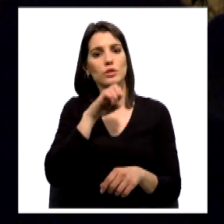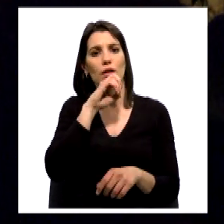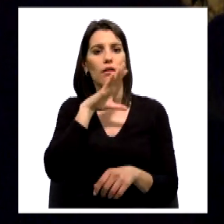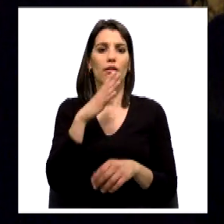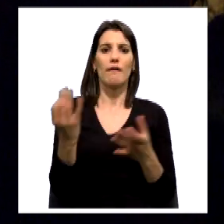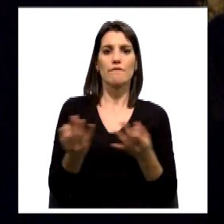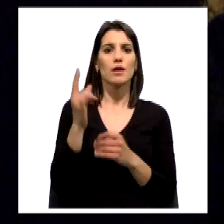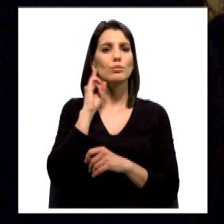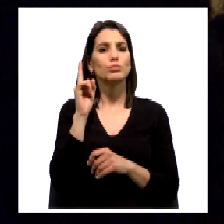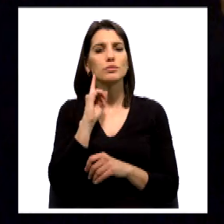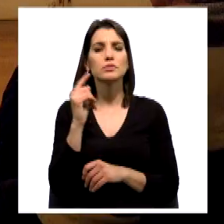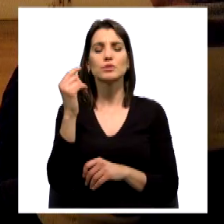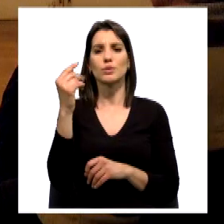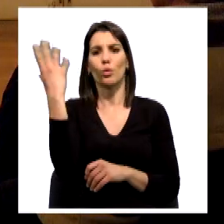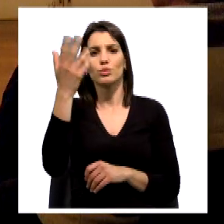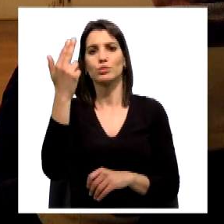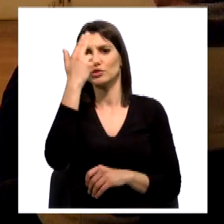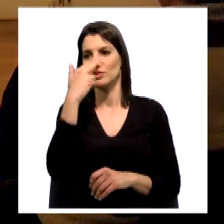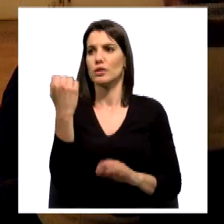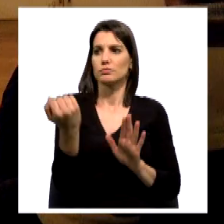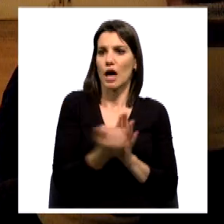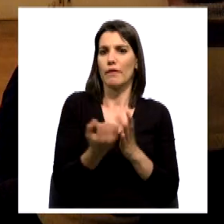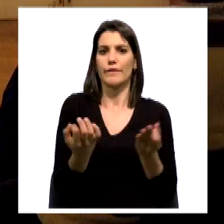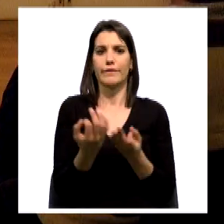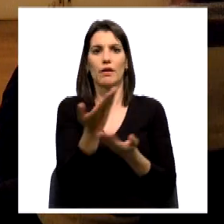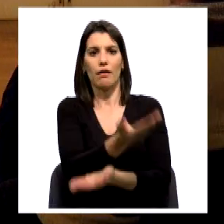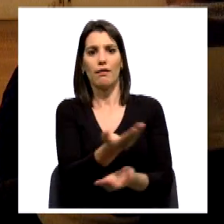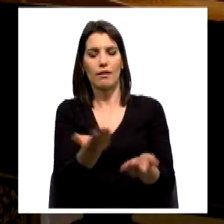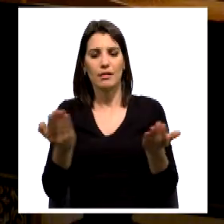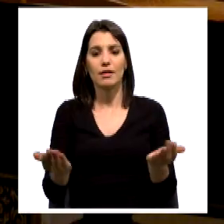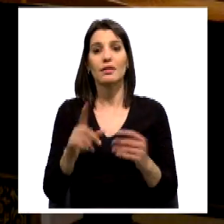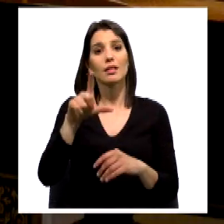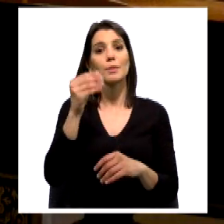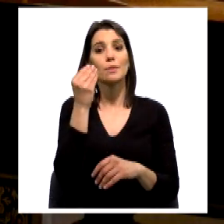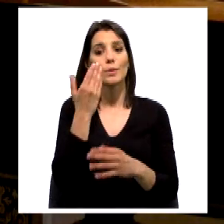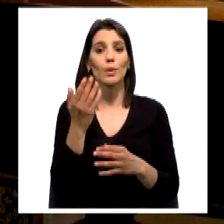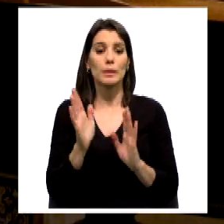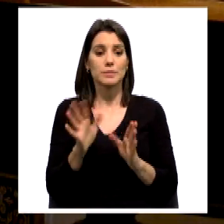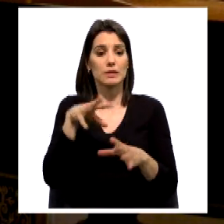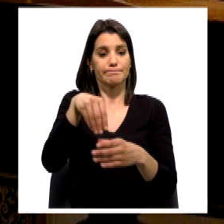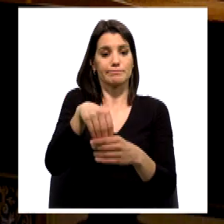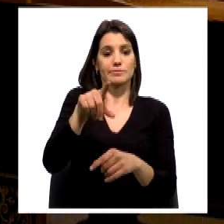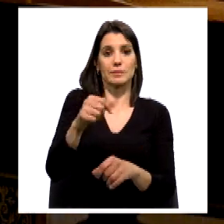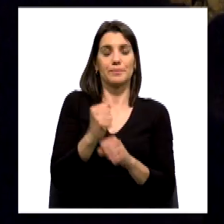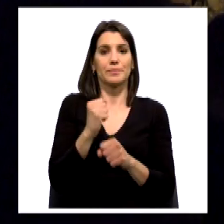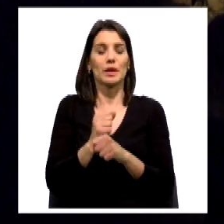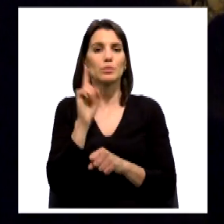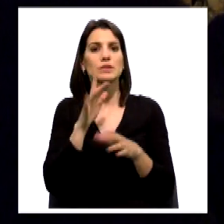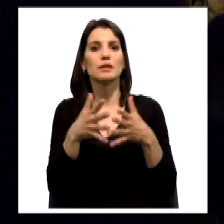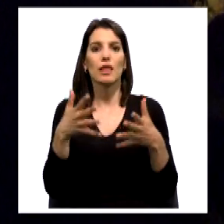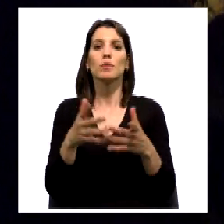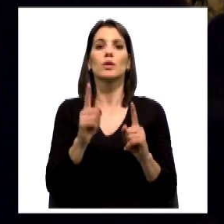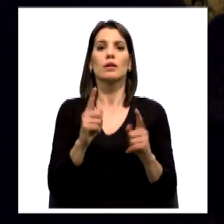consciencialização das pessoas para a importância do património em todas as suas vertentes e para isso também acaba por ter